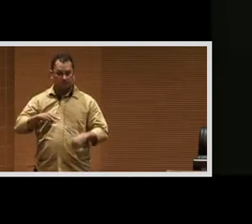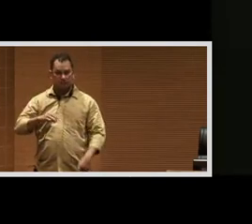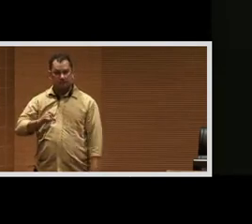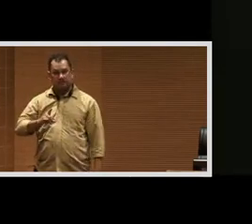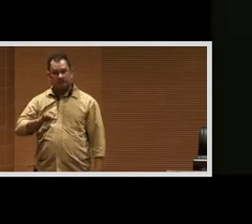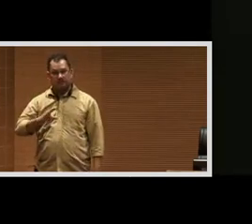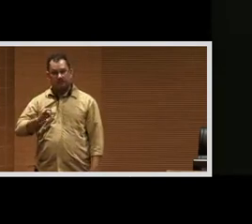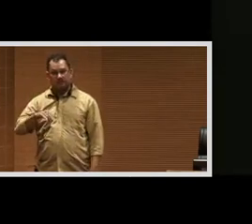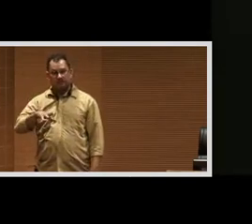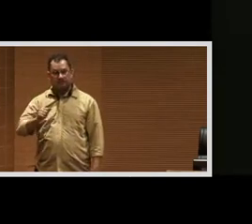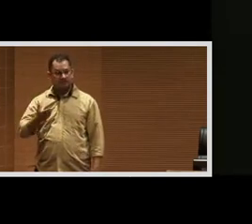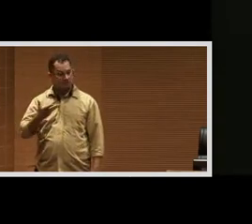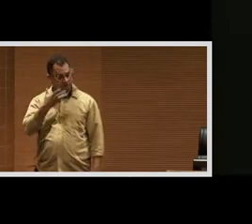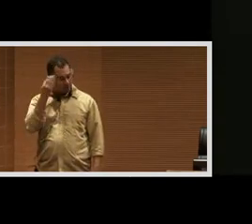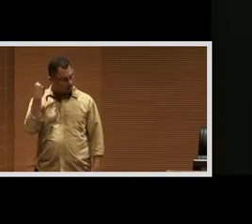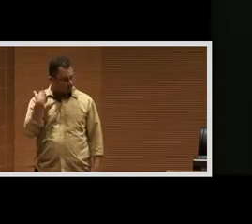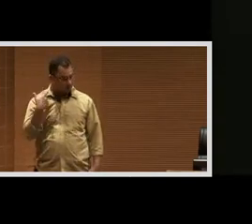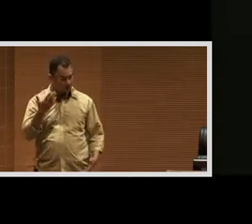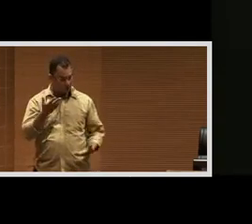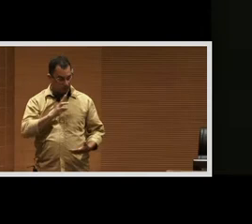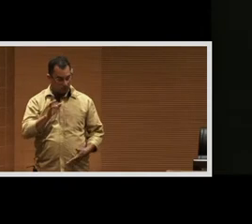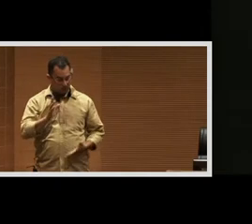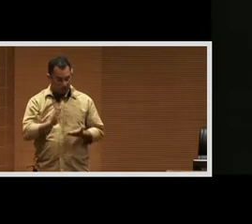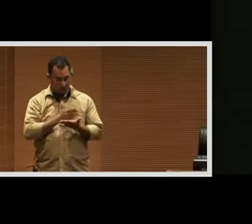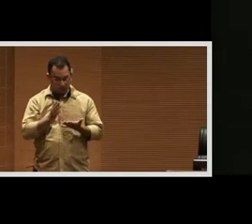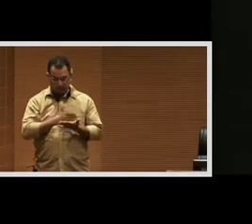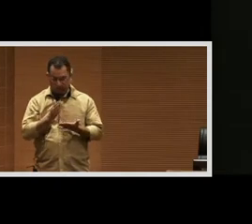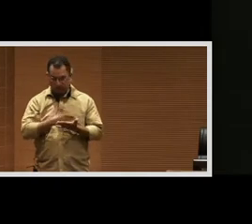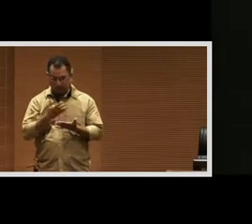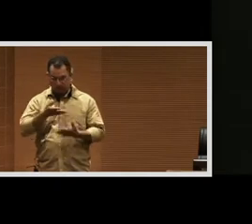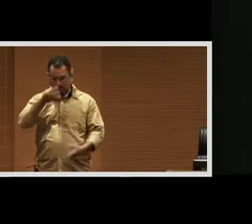Ixi, Maria, esqueci o nome do livro do Foucault. Obrigada.